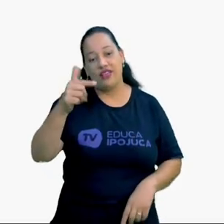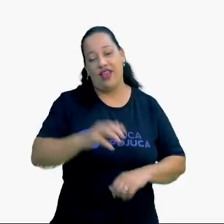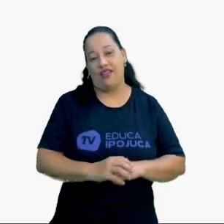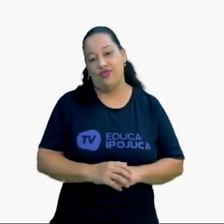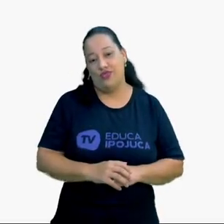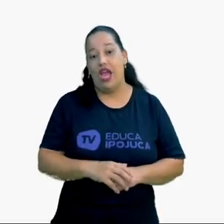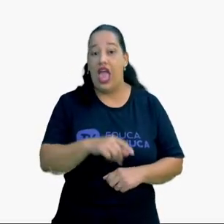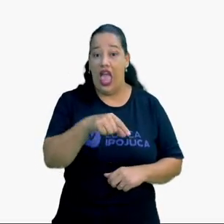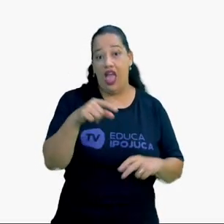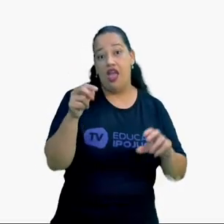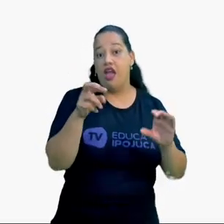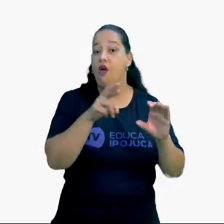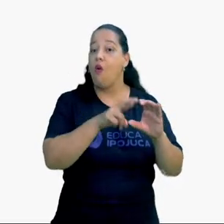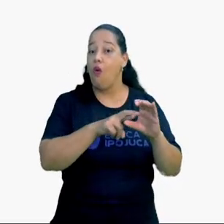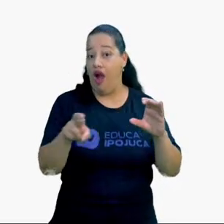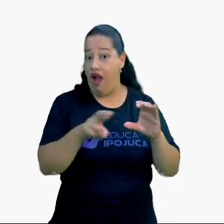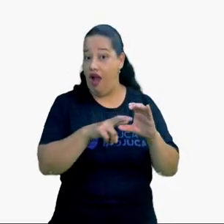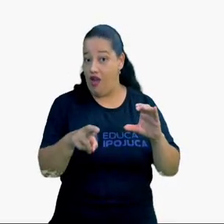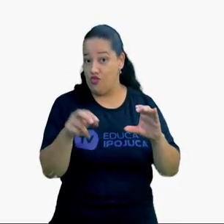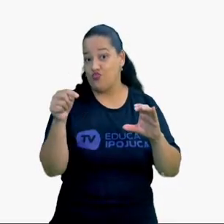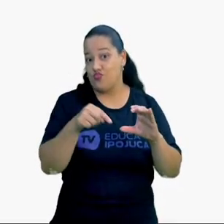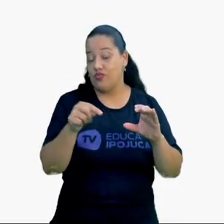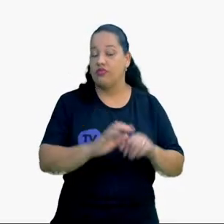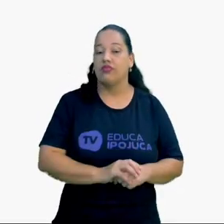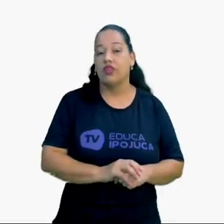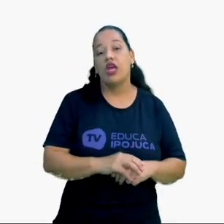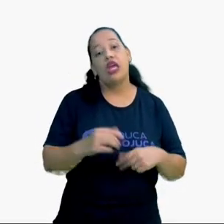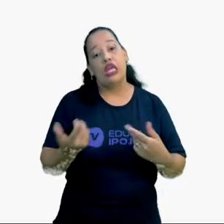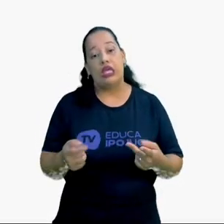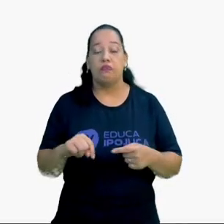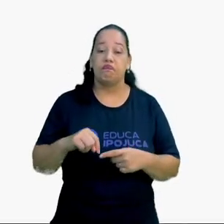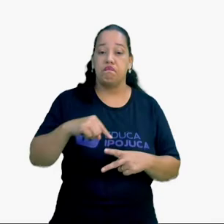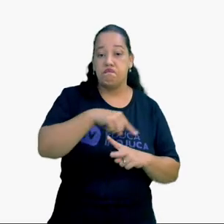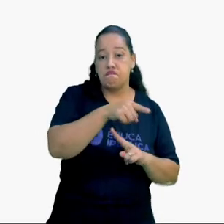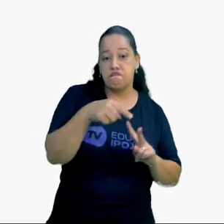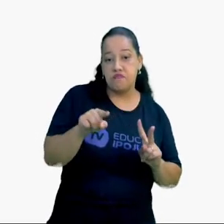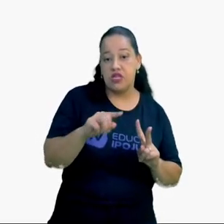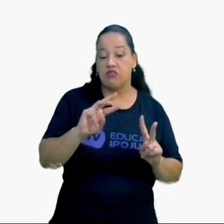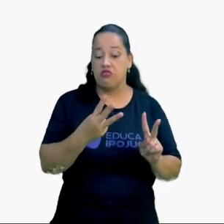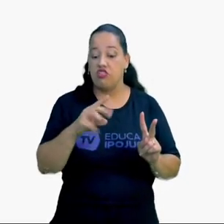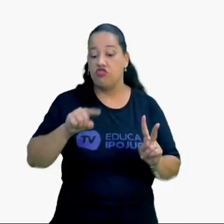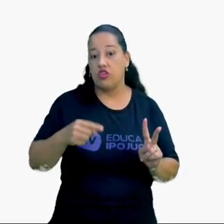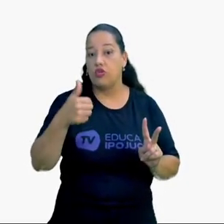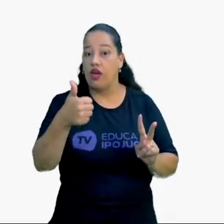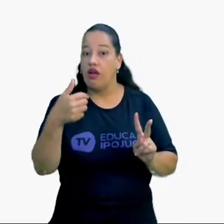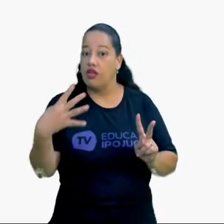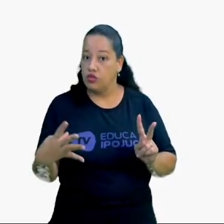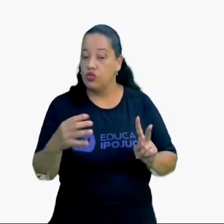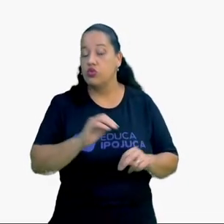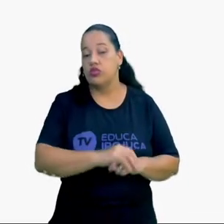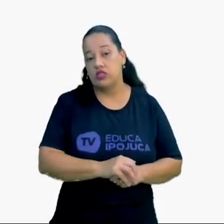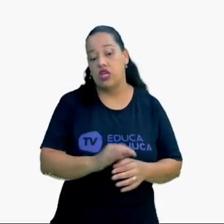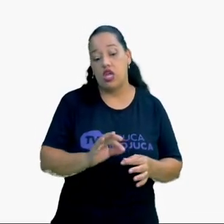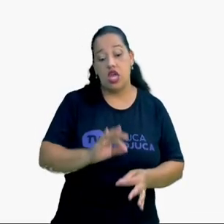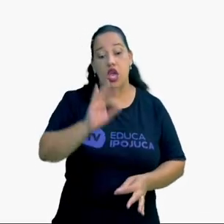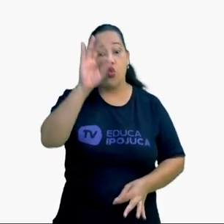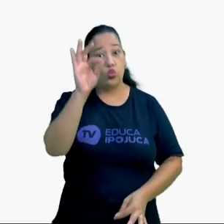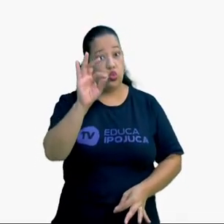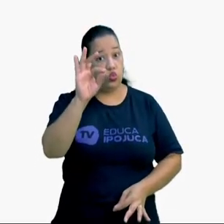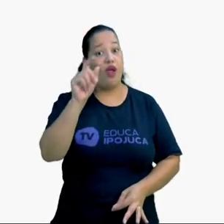da base e π, aproximadamente 3,14, e altura, a altura